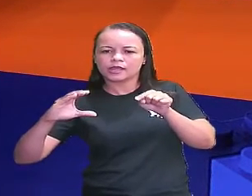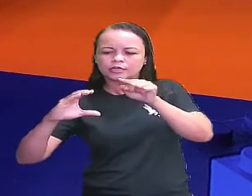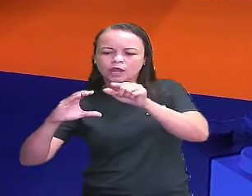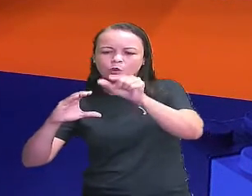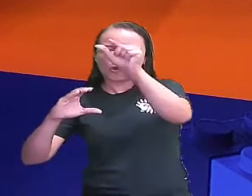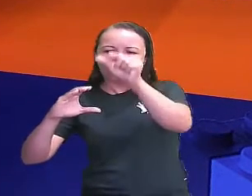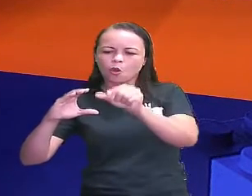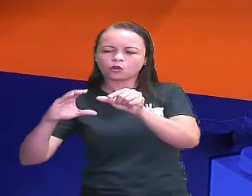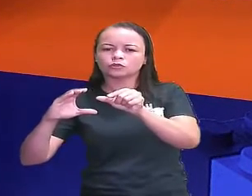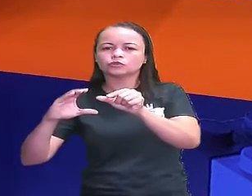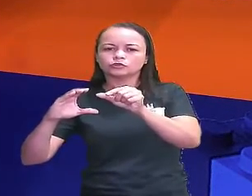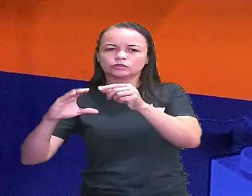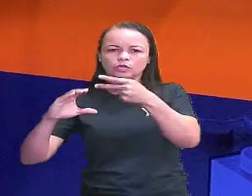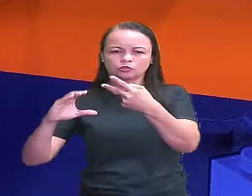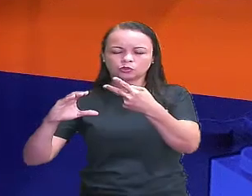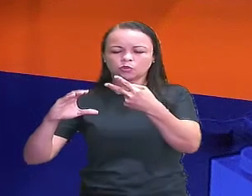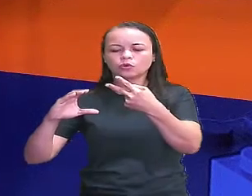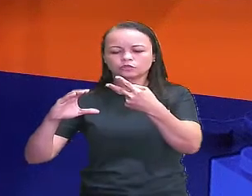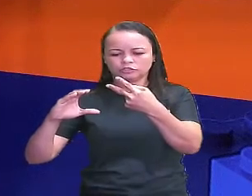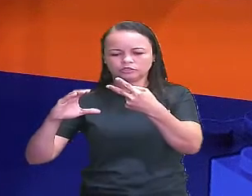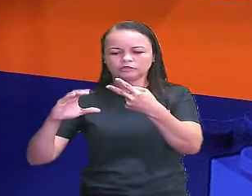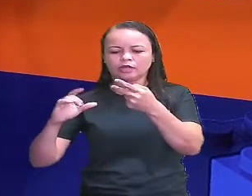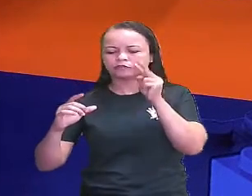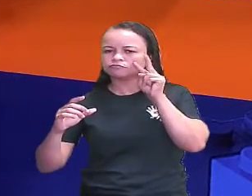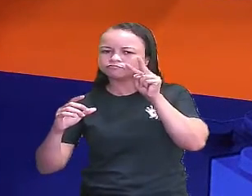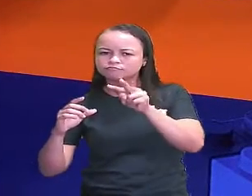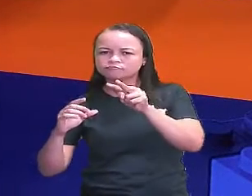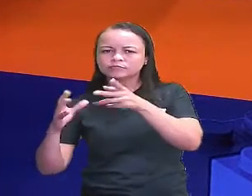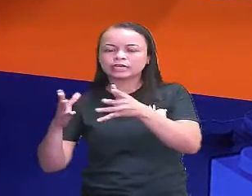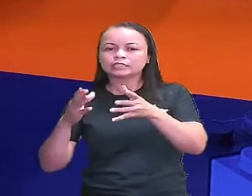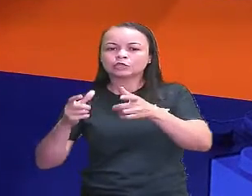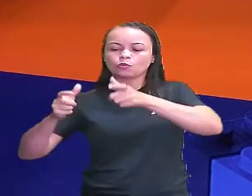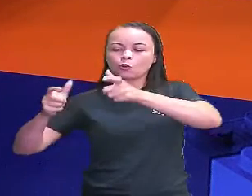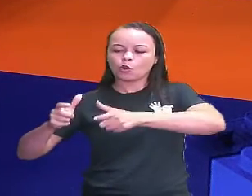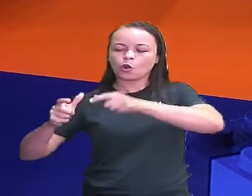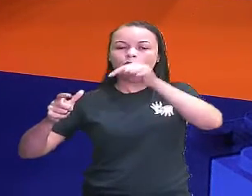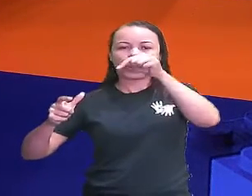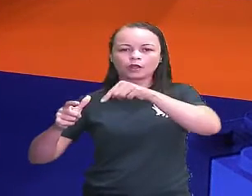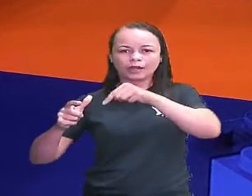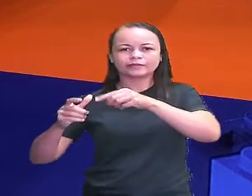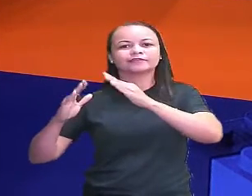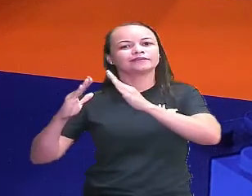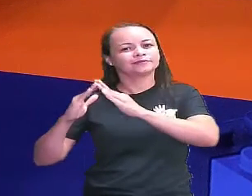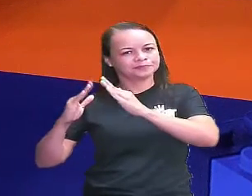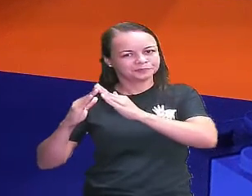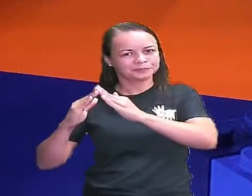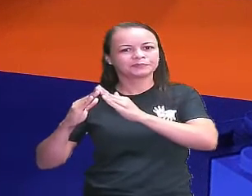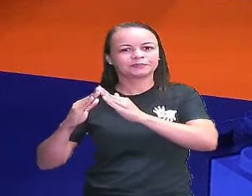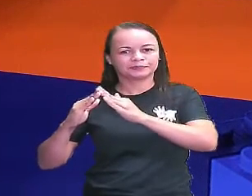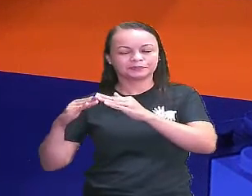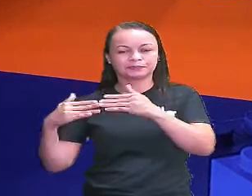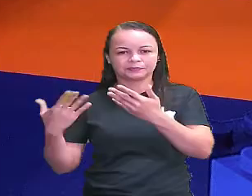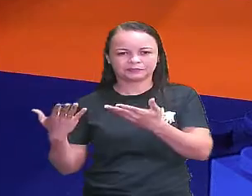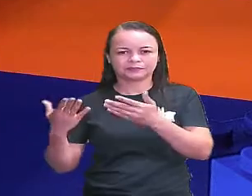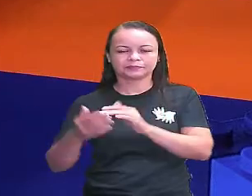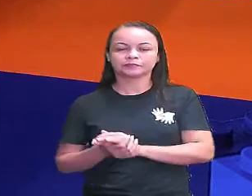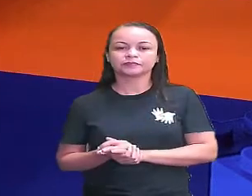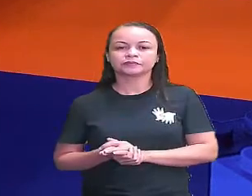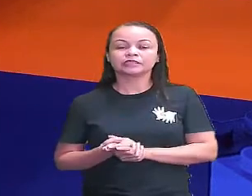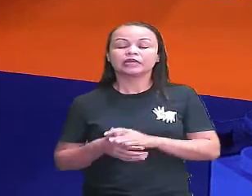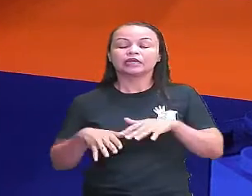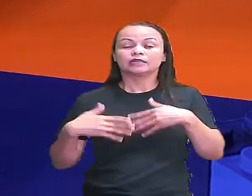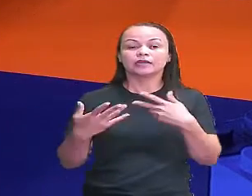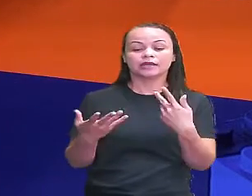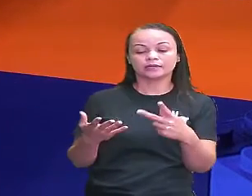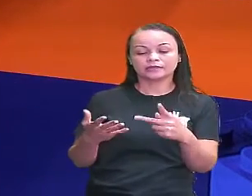2. Então, linha C, coluna 2. Eu localizei a casa, certo? E aí,